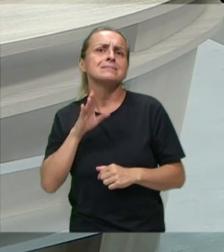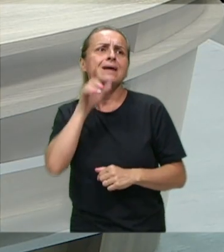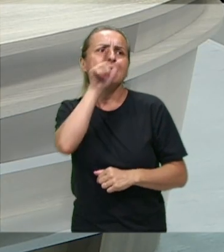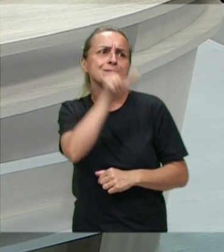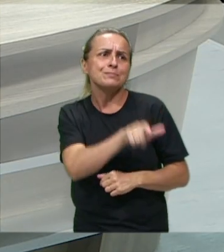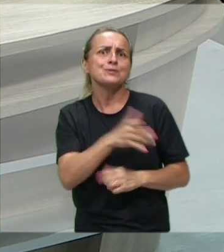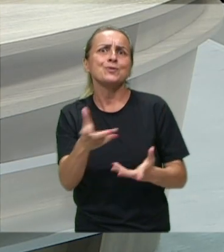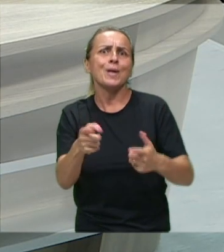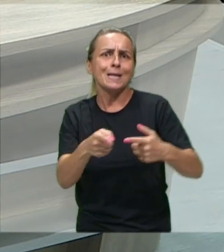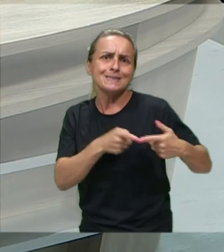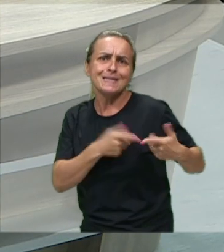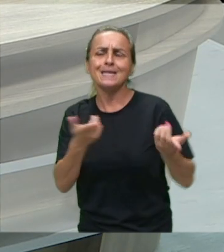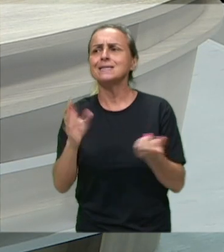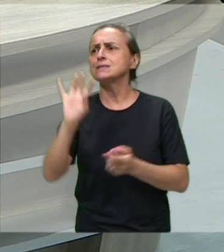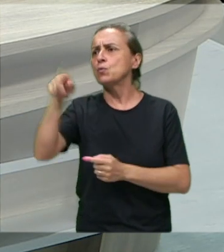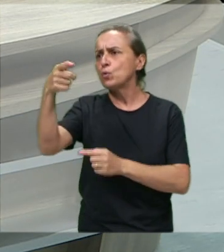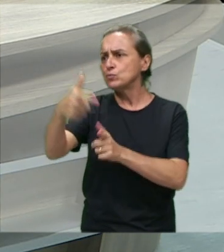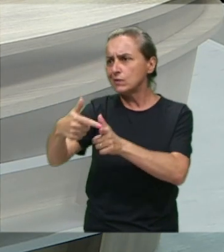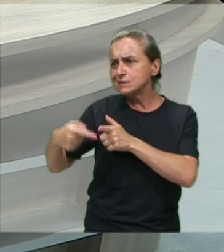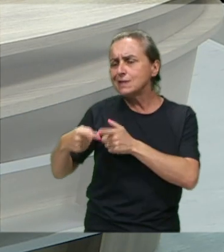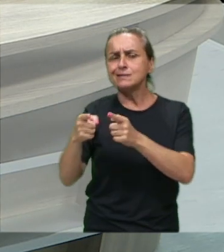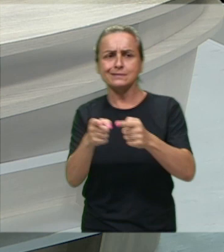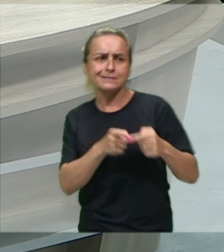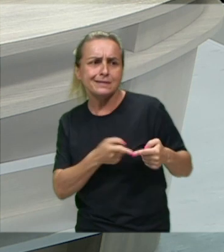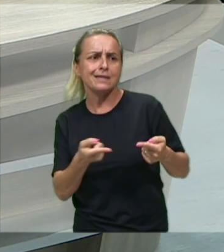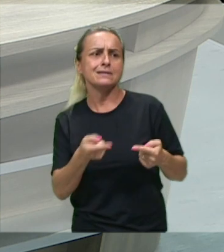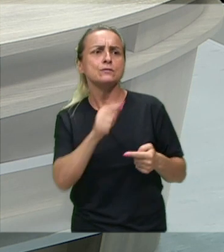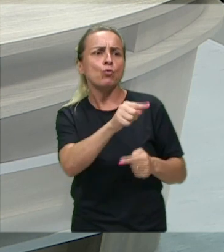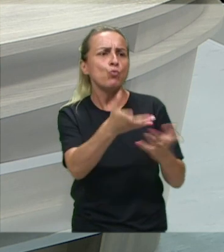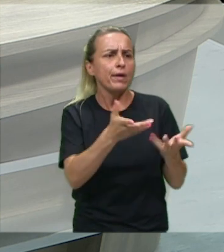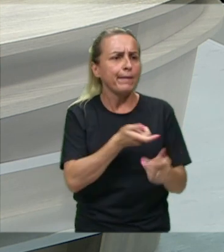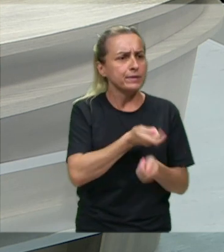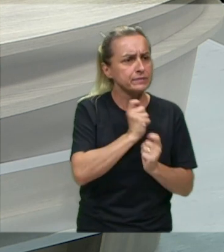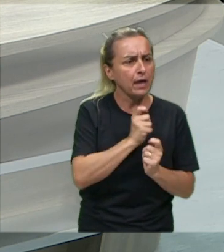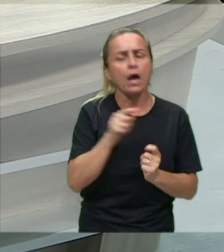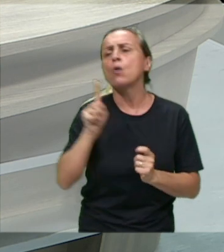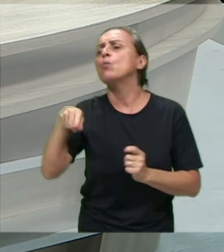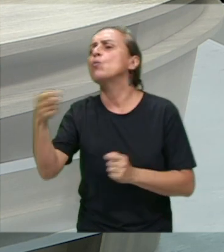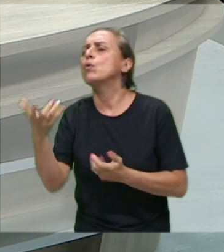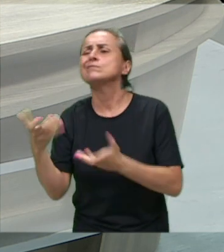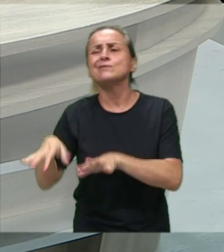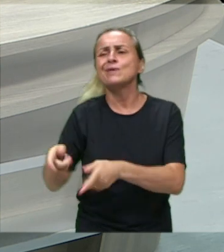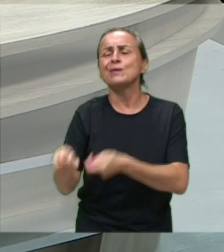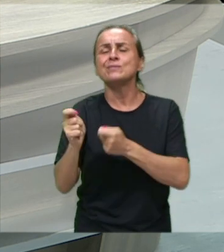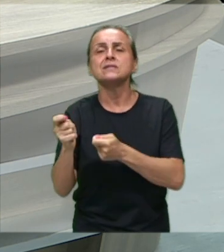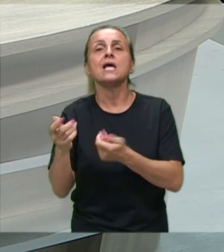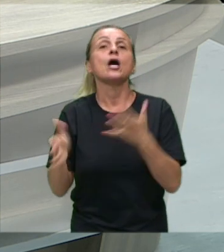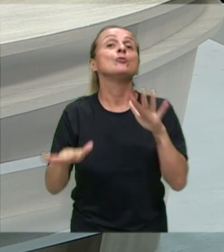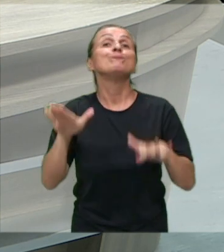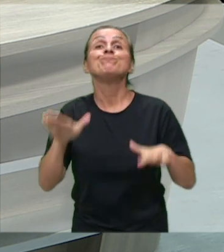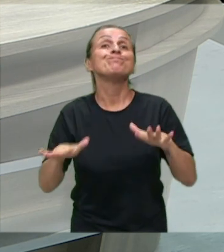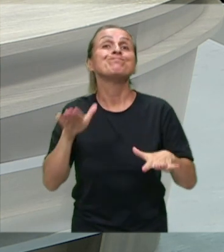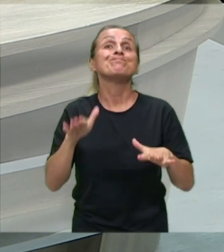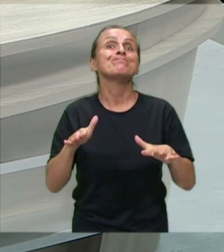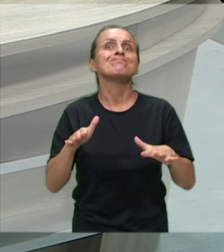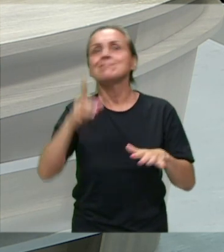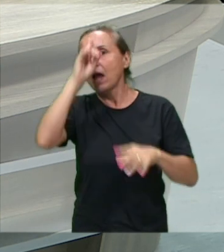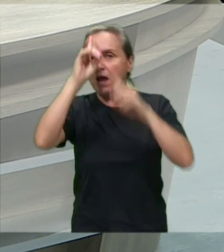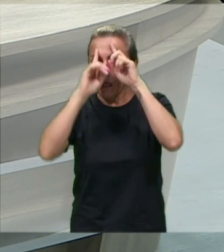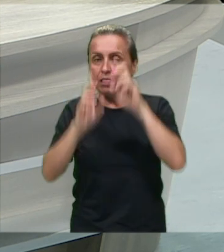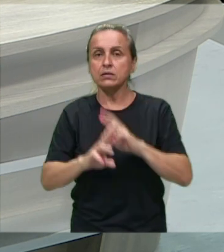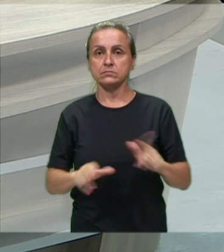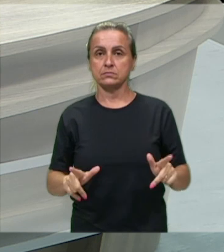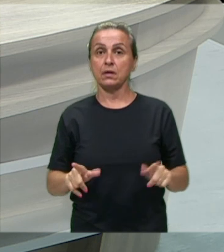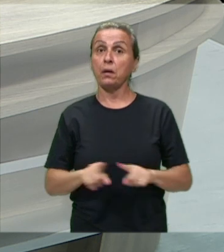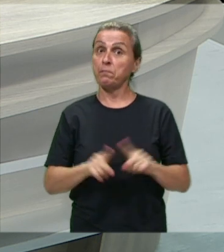pescar, não pode pescar, então o que a gente tem que ver são as determinações. O novo organograma desse ministério mudou